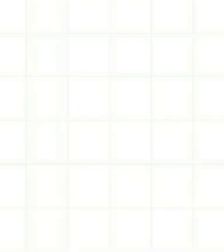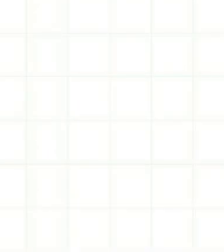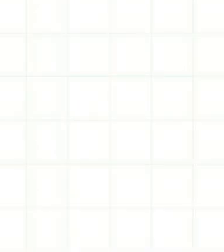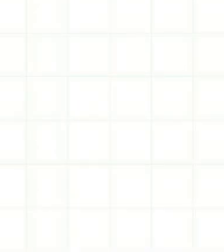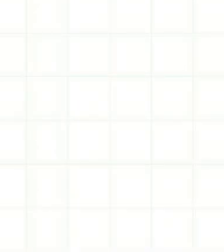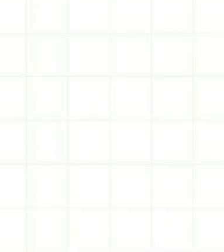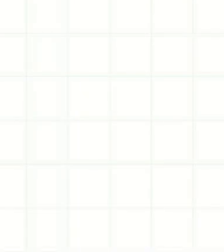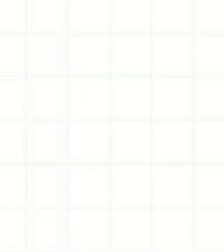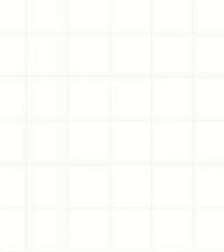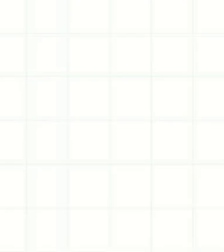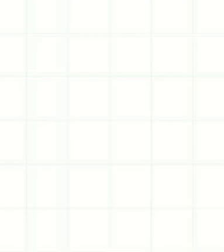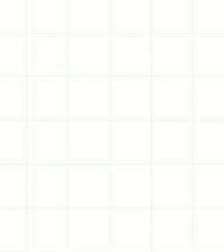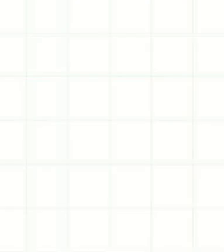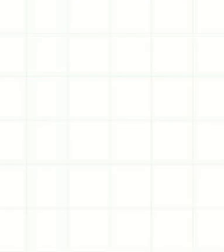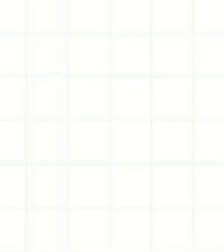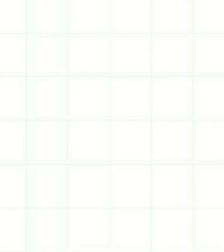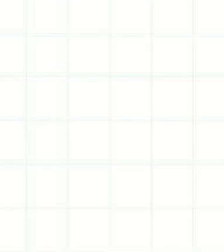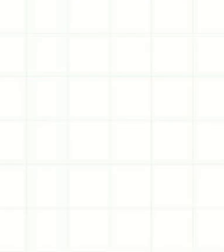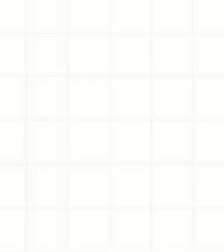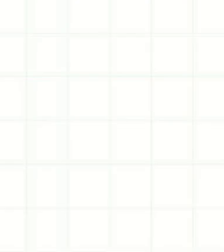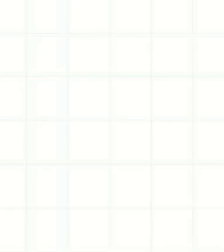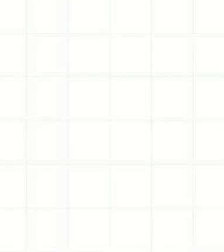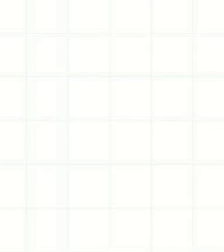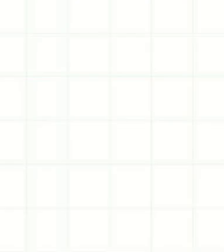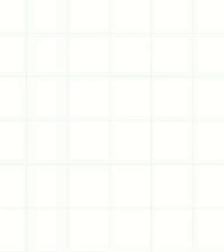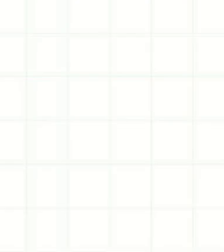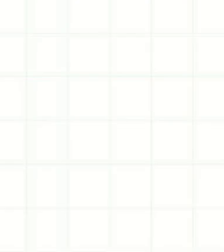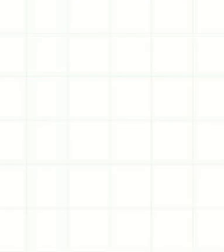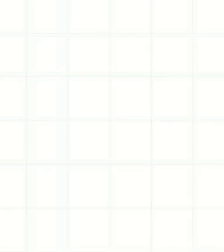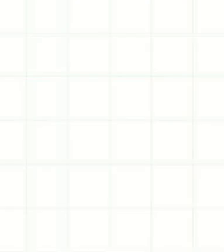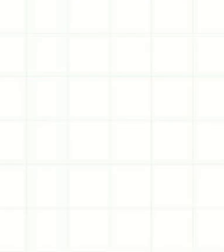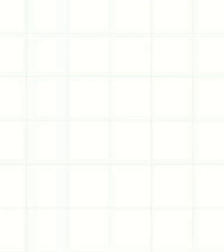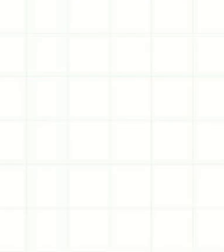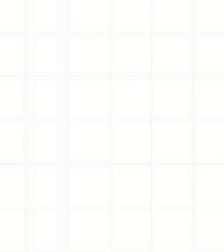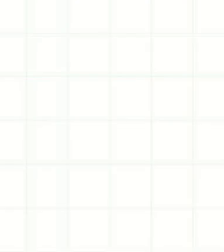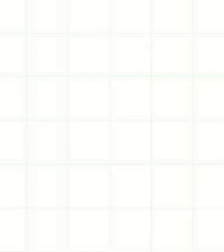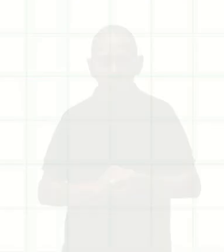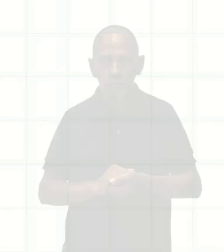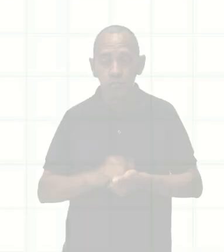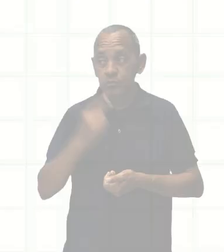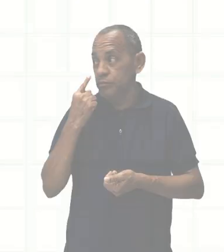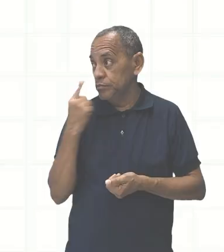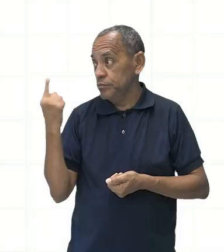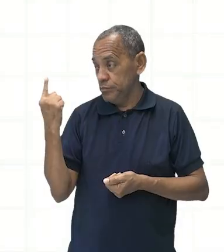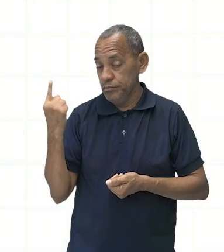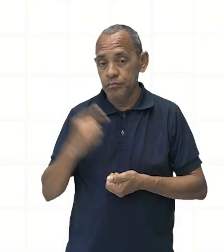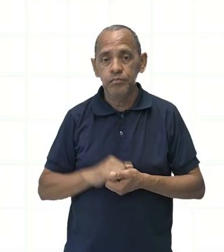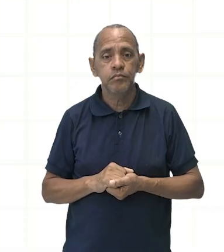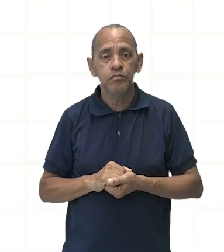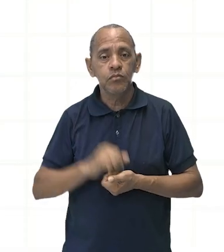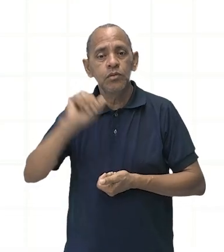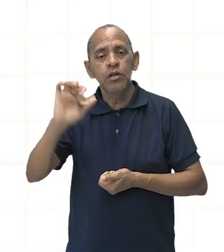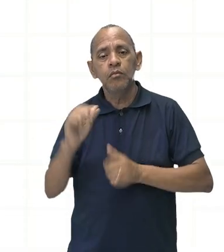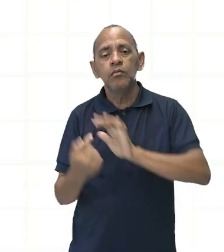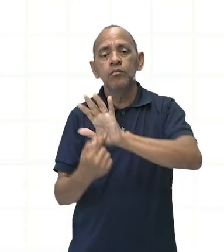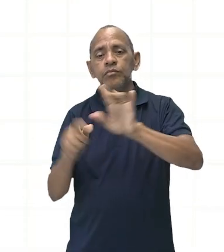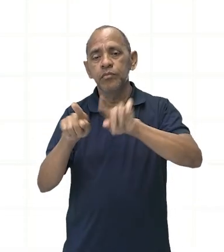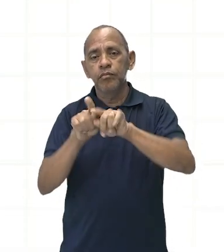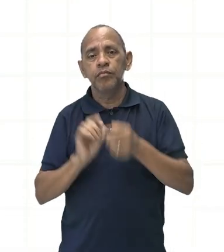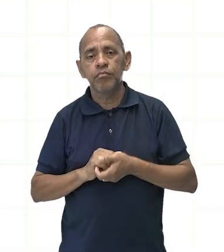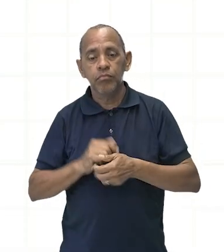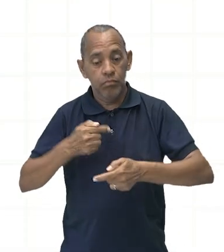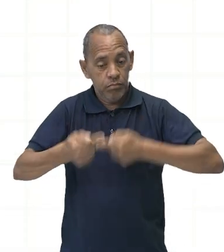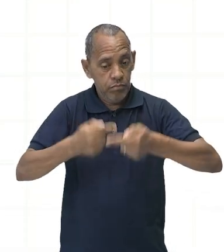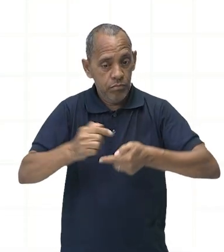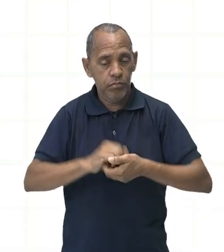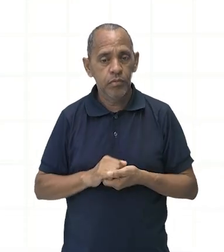origem materna e cromossomo de origem paterna, construindo assim os nossos cromossomos homólogos. Então, quando a gente trata de